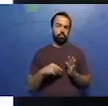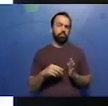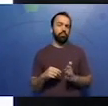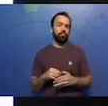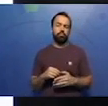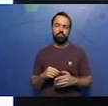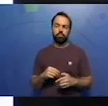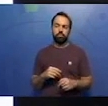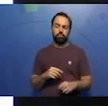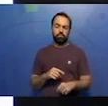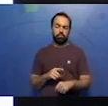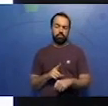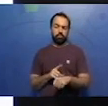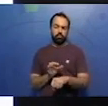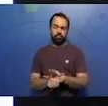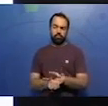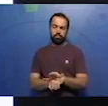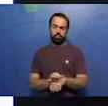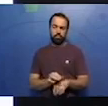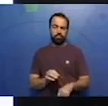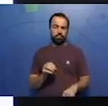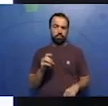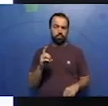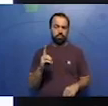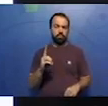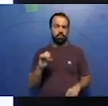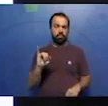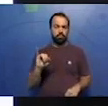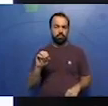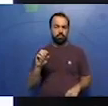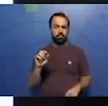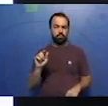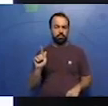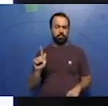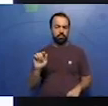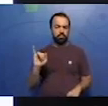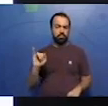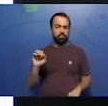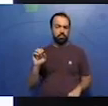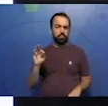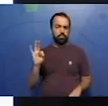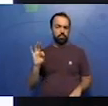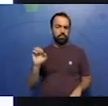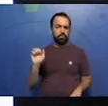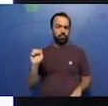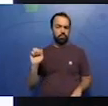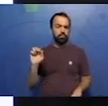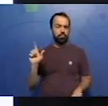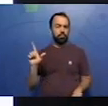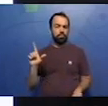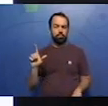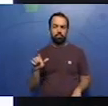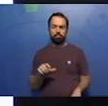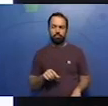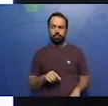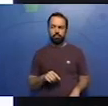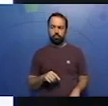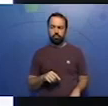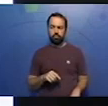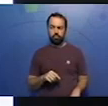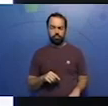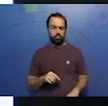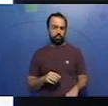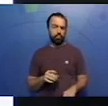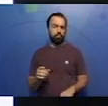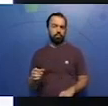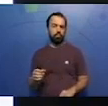digital. Atualmente, o relógio digital é um dos tipos mais comuns. Podemos encontrá-lo em relógios de